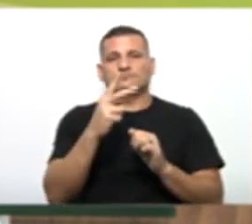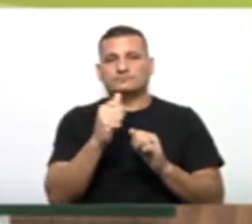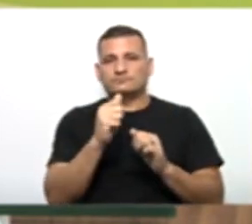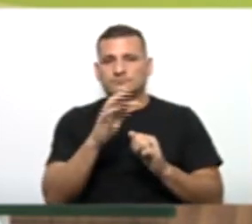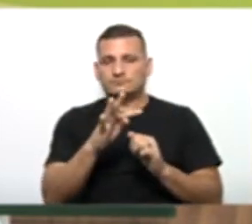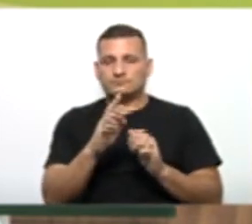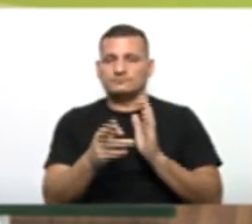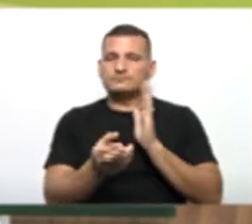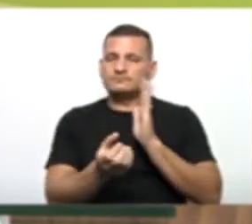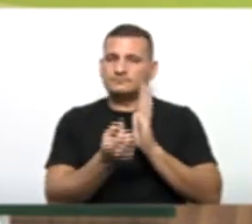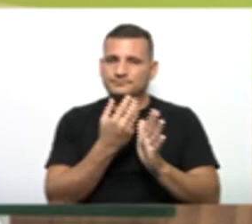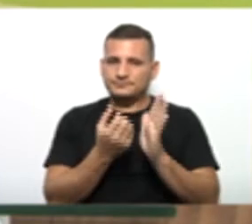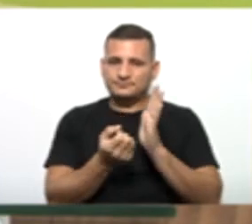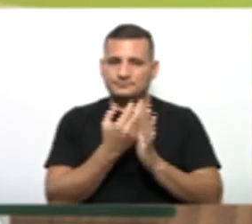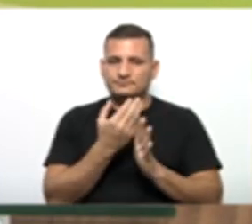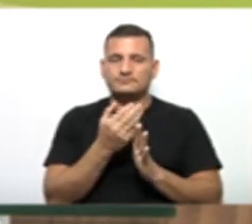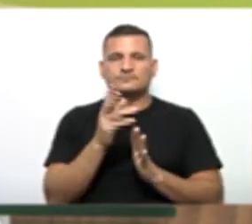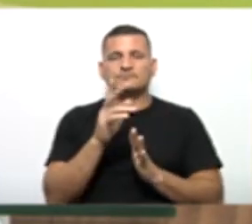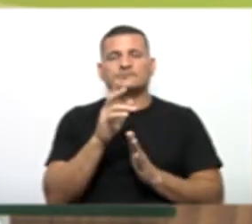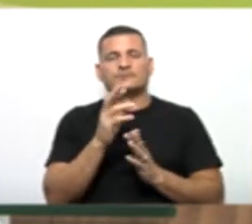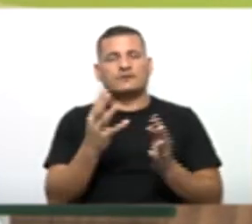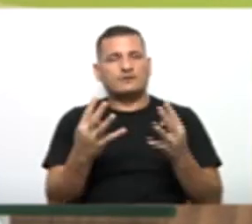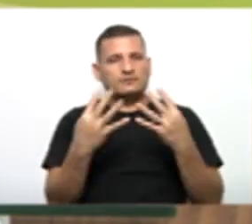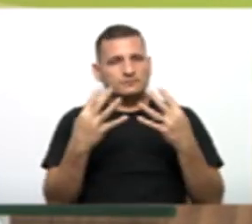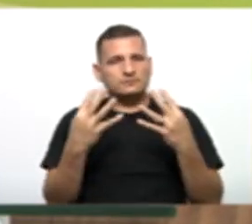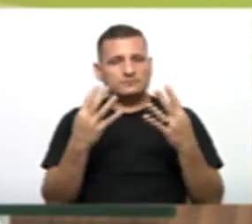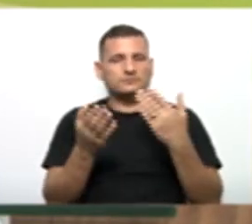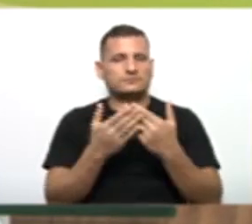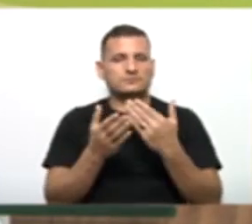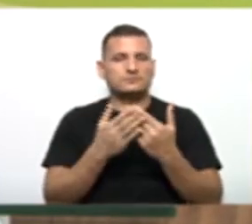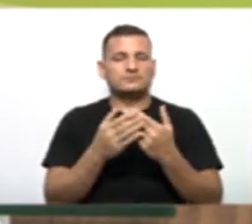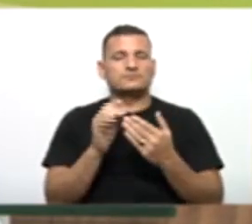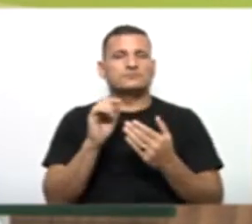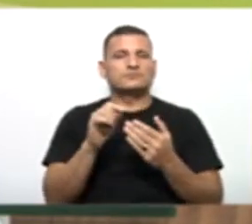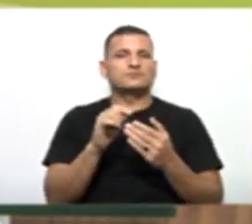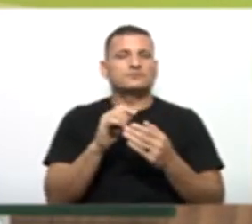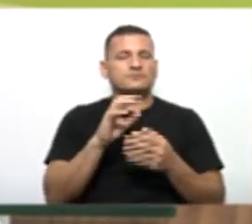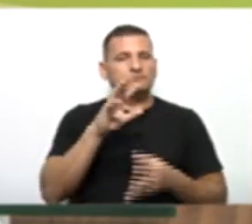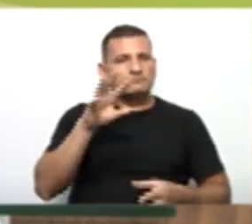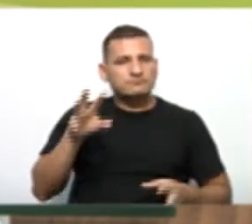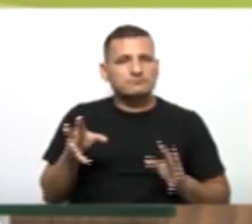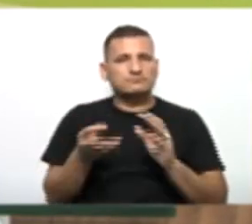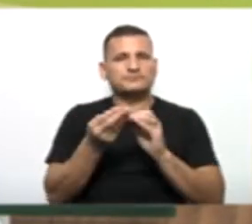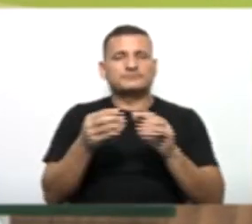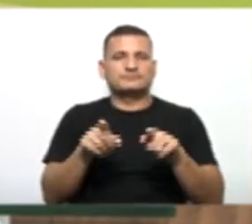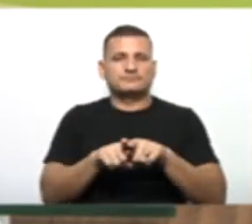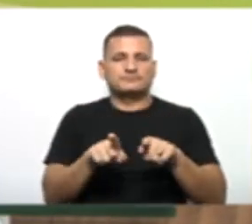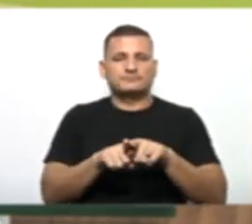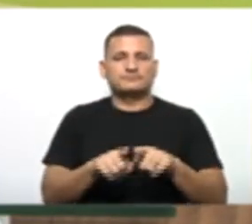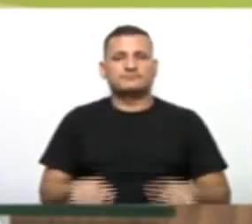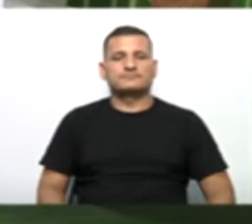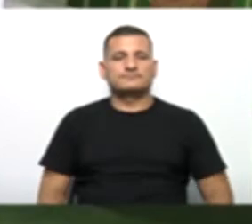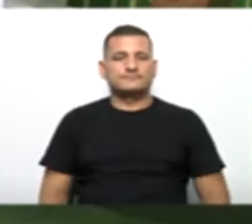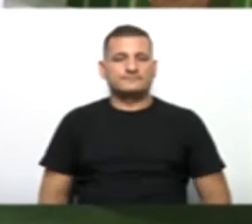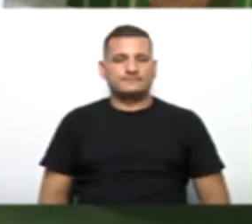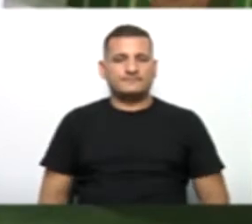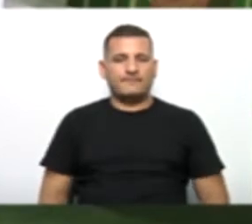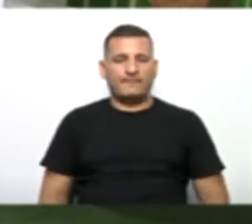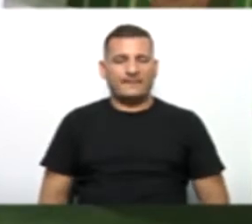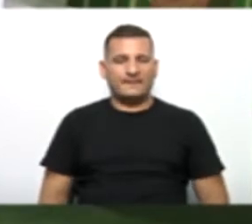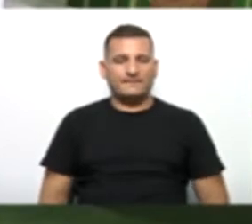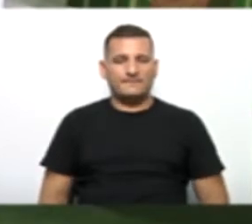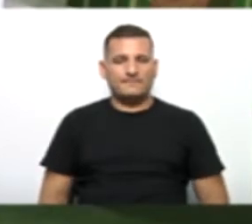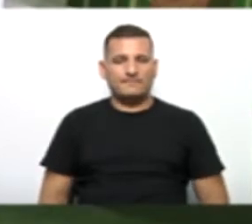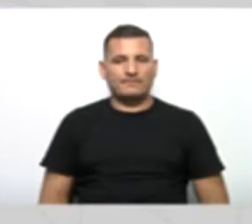respostas dos alunos do nosso pessoal que está acompanhando para que a gente possa e comentando a partir do que vocês também tiverem respondendo muito bem pessoal